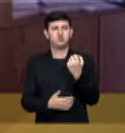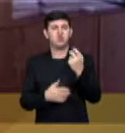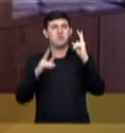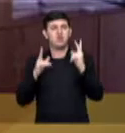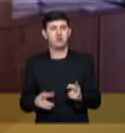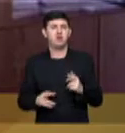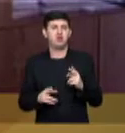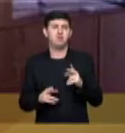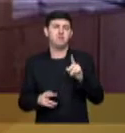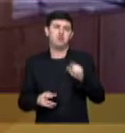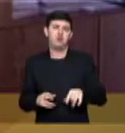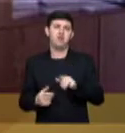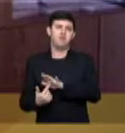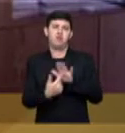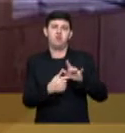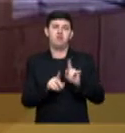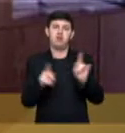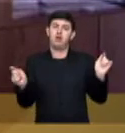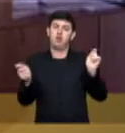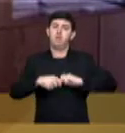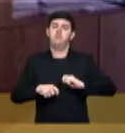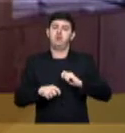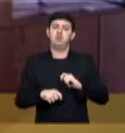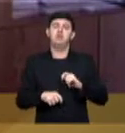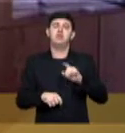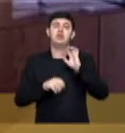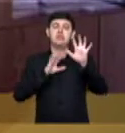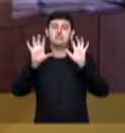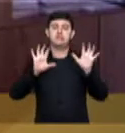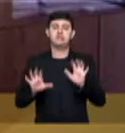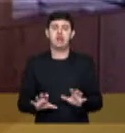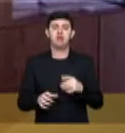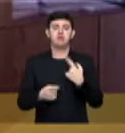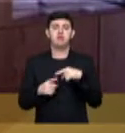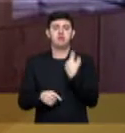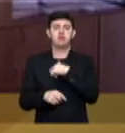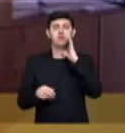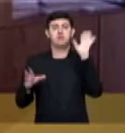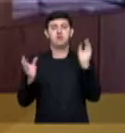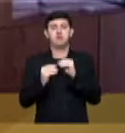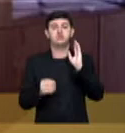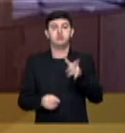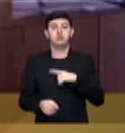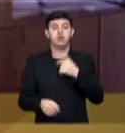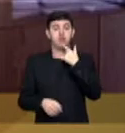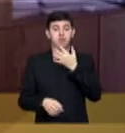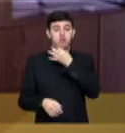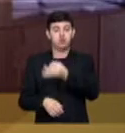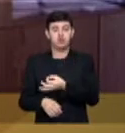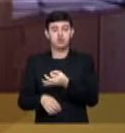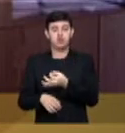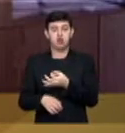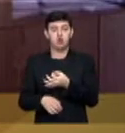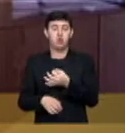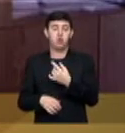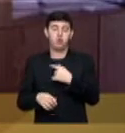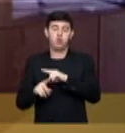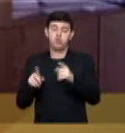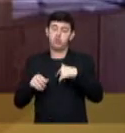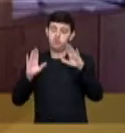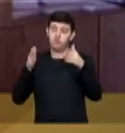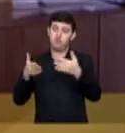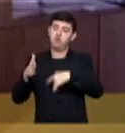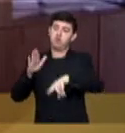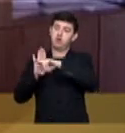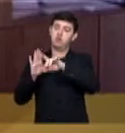dar aso a uma competência residual dos estados, porque é clara a disposição legal em se referir tão somente à